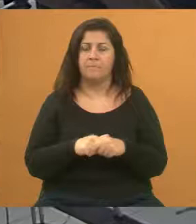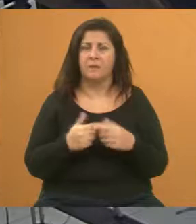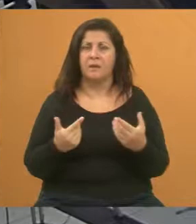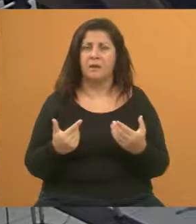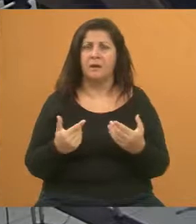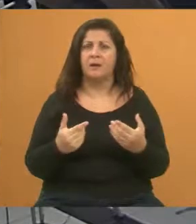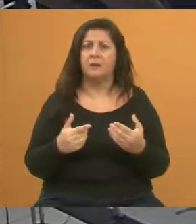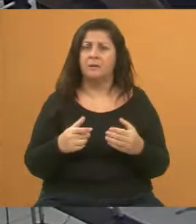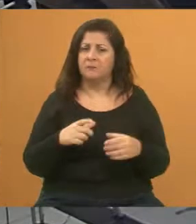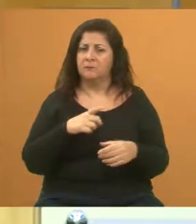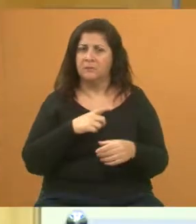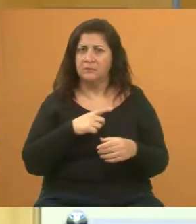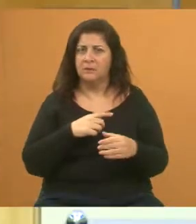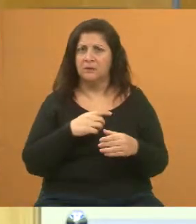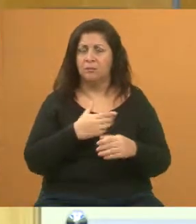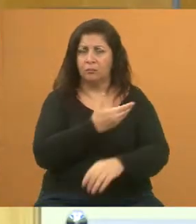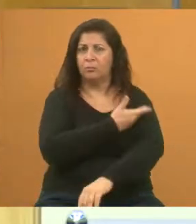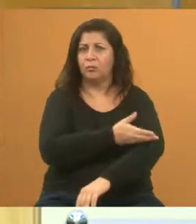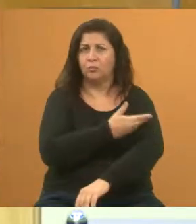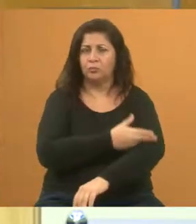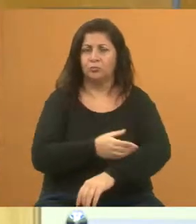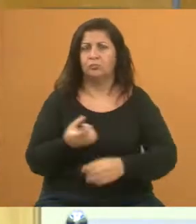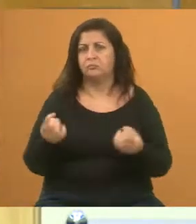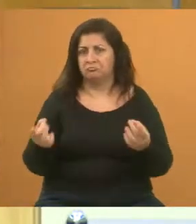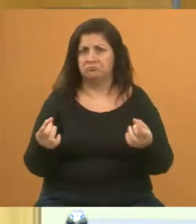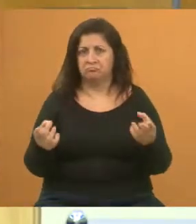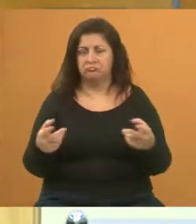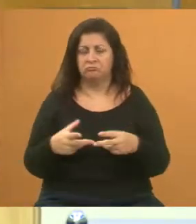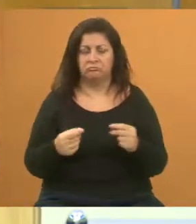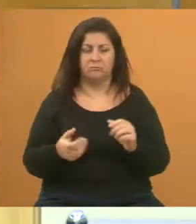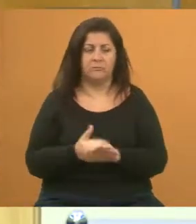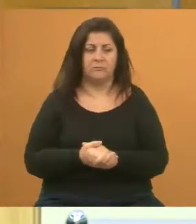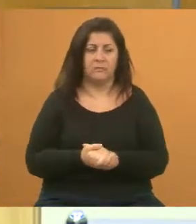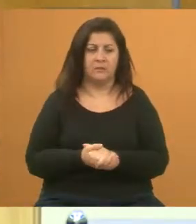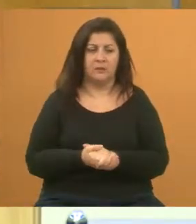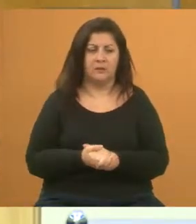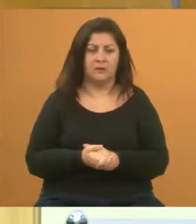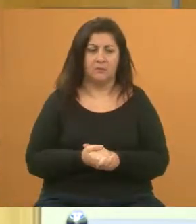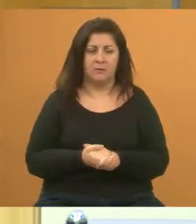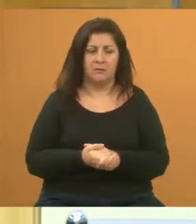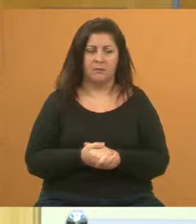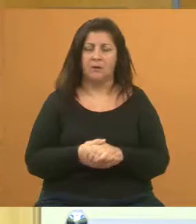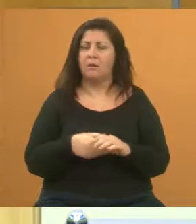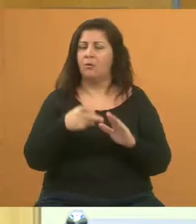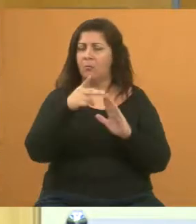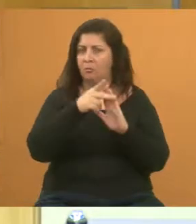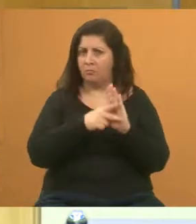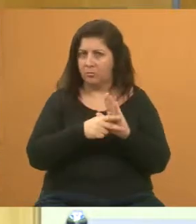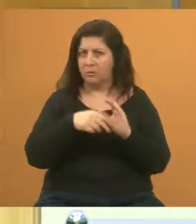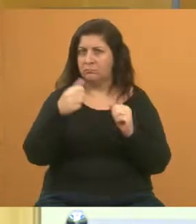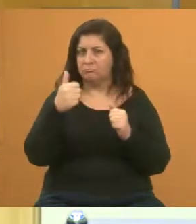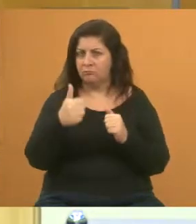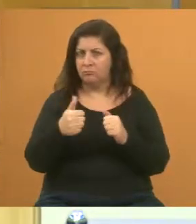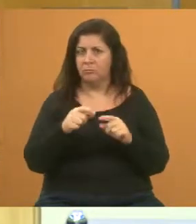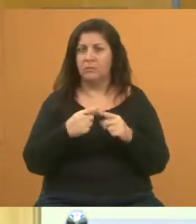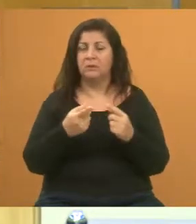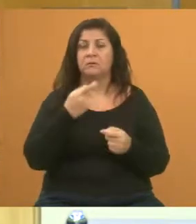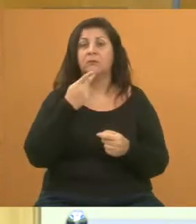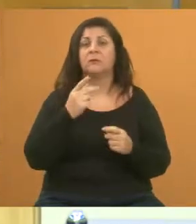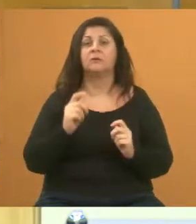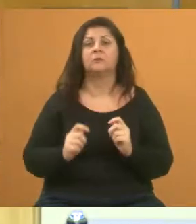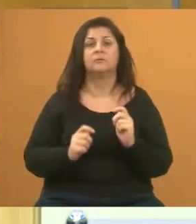critério comercial. Por exemplo, indiscutivelmente o mérito do projeto. Então, vamos pegar um pouco na economia,